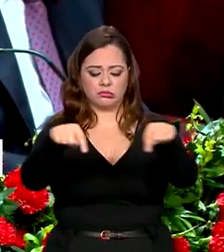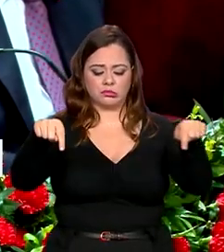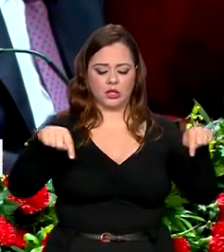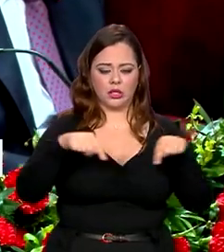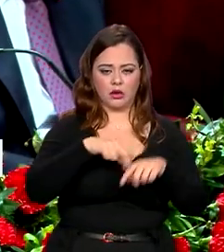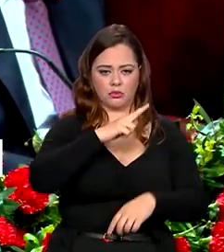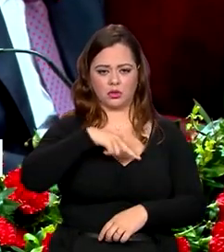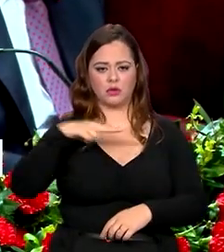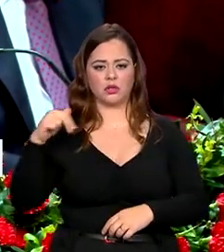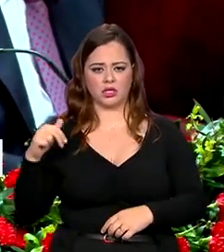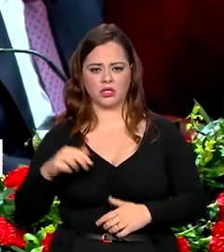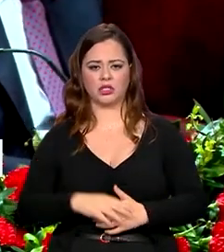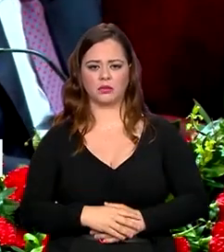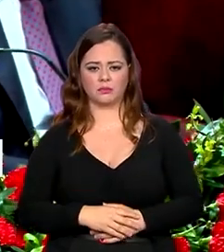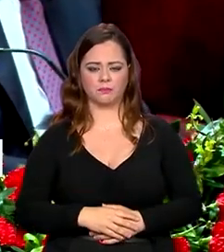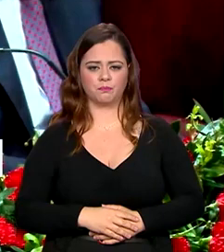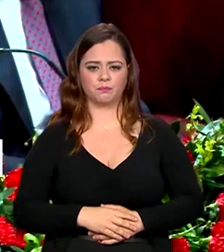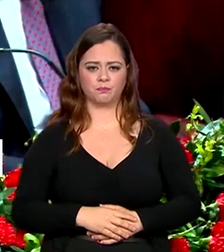Ucrânia.